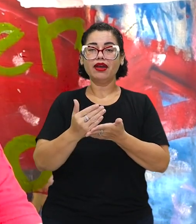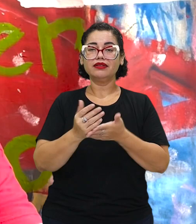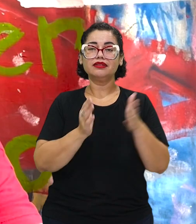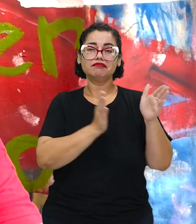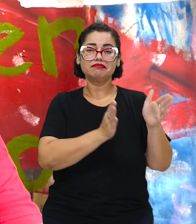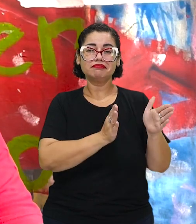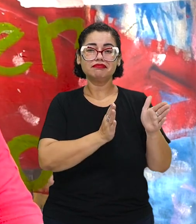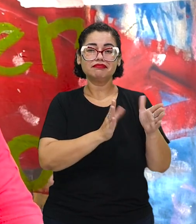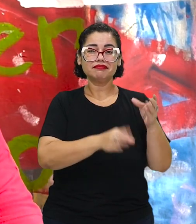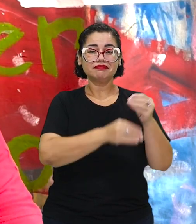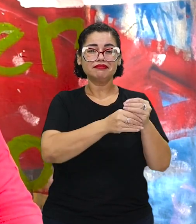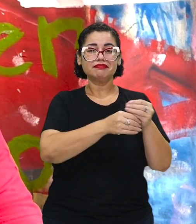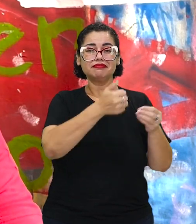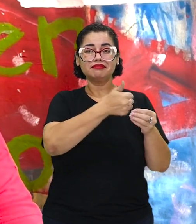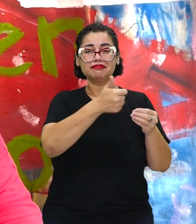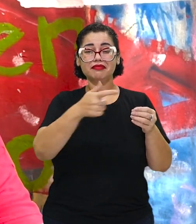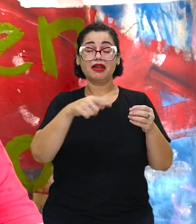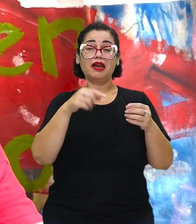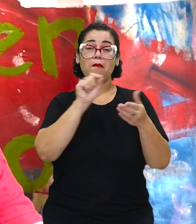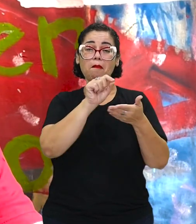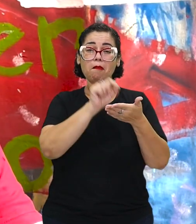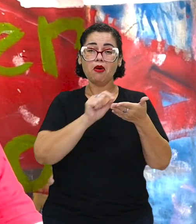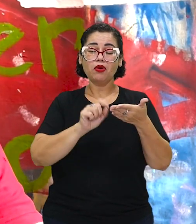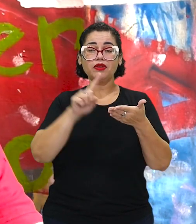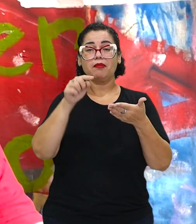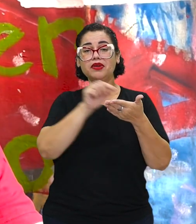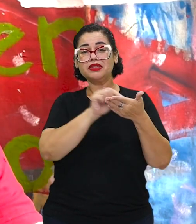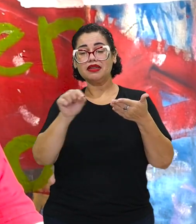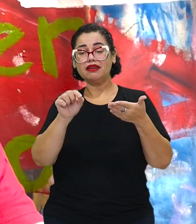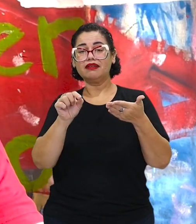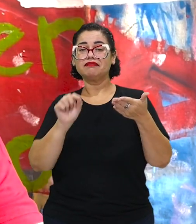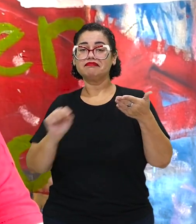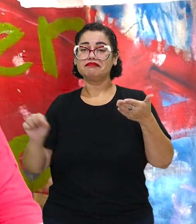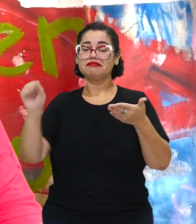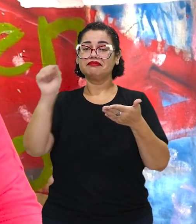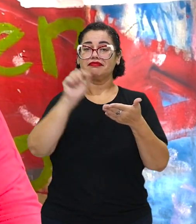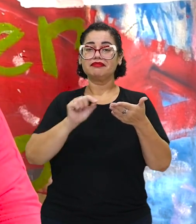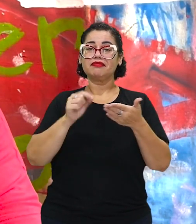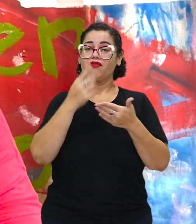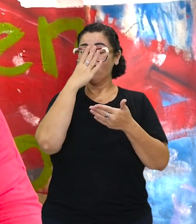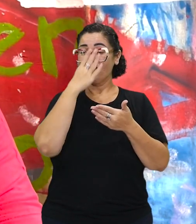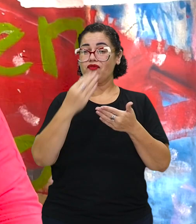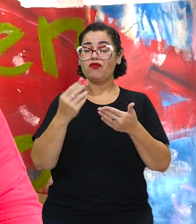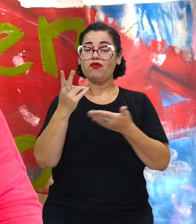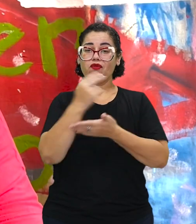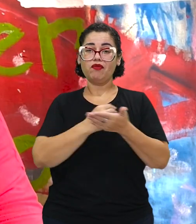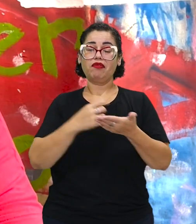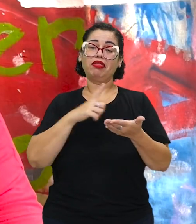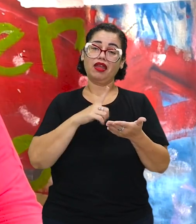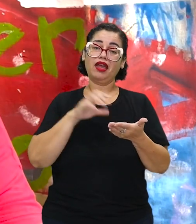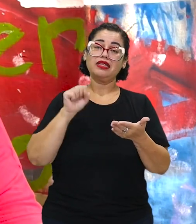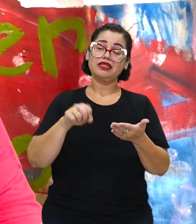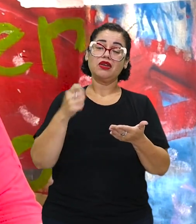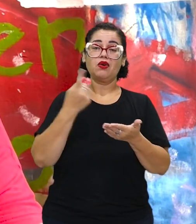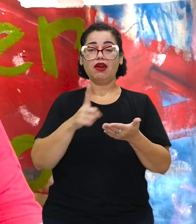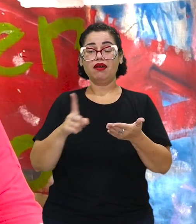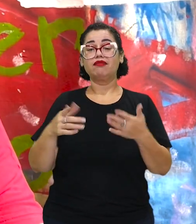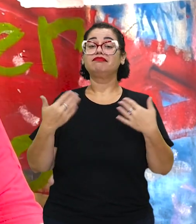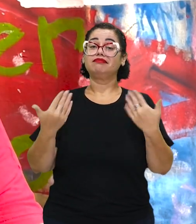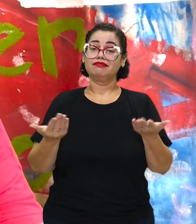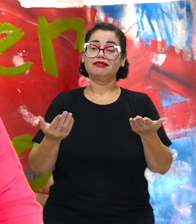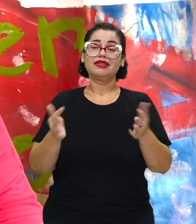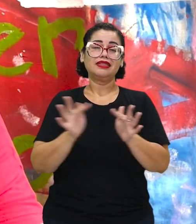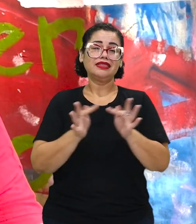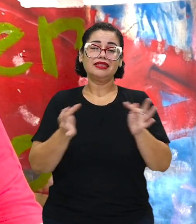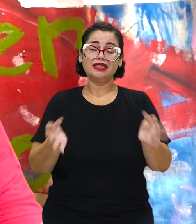desenho ele começa com um ponto, depois vem a linha, faz a forma, essa forma tem cor ou